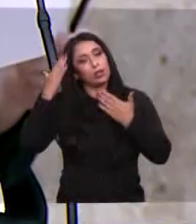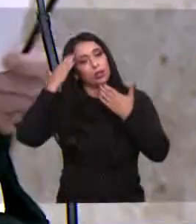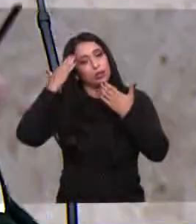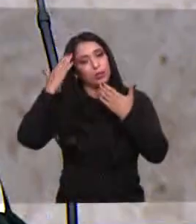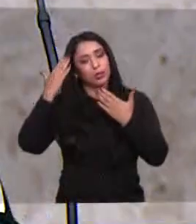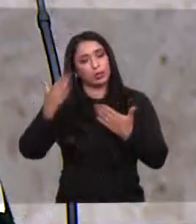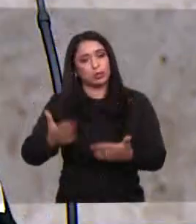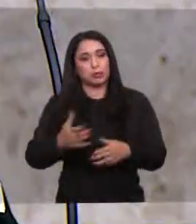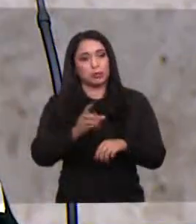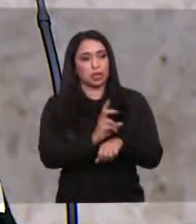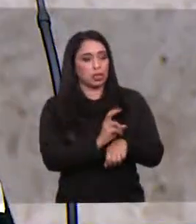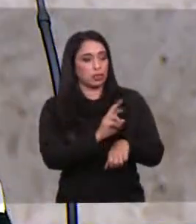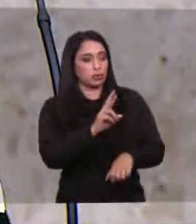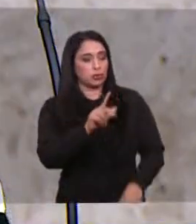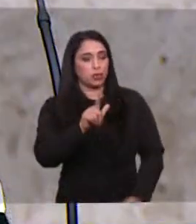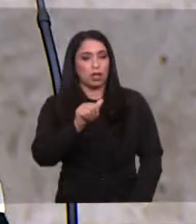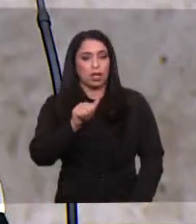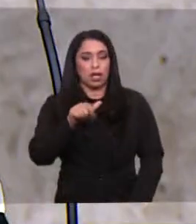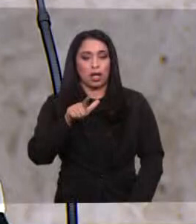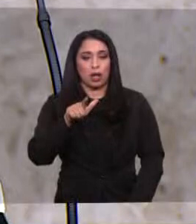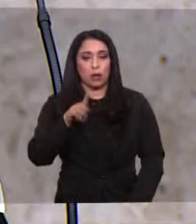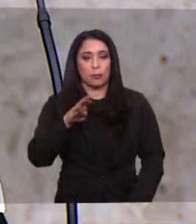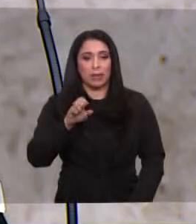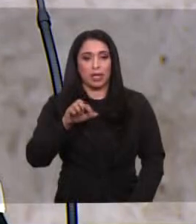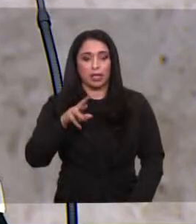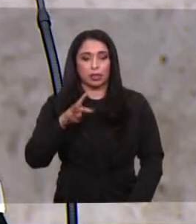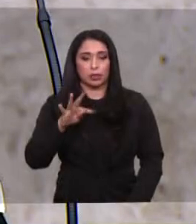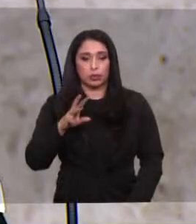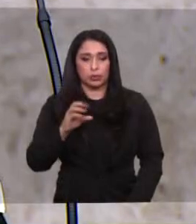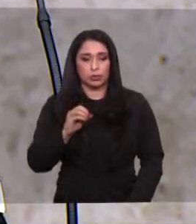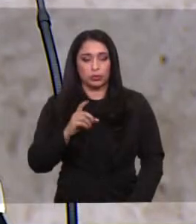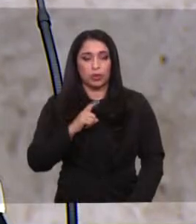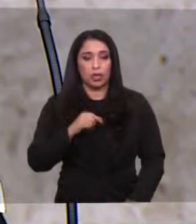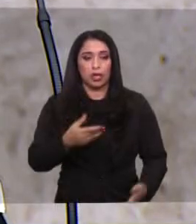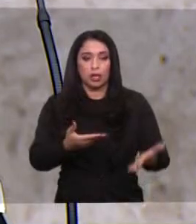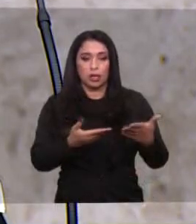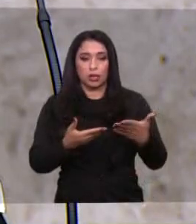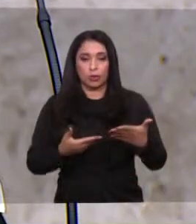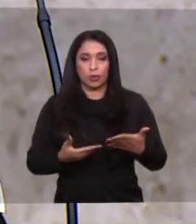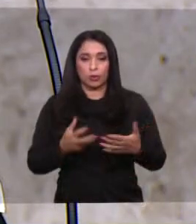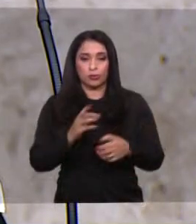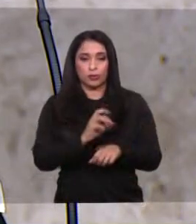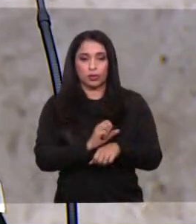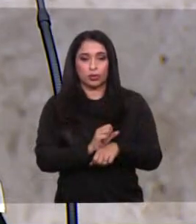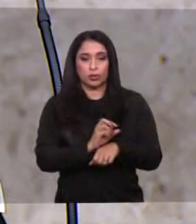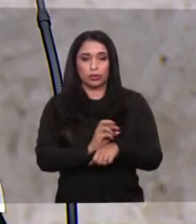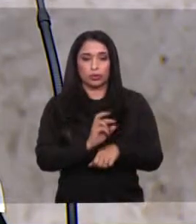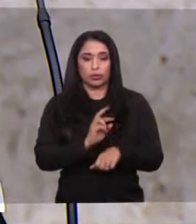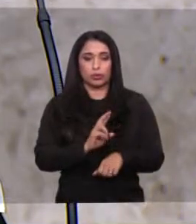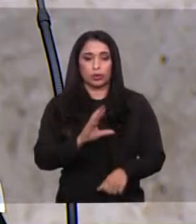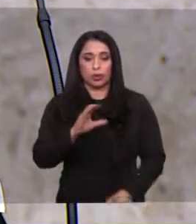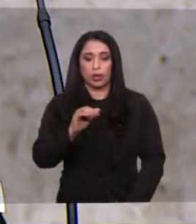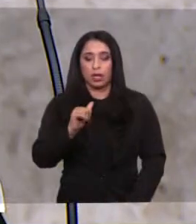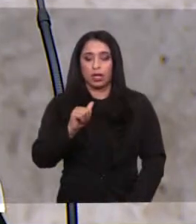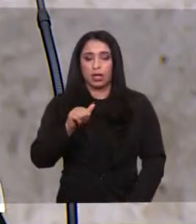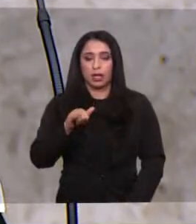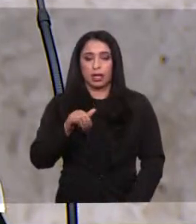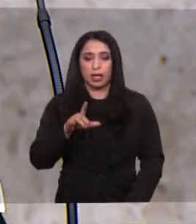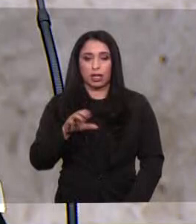Agradeço ao doutor Alberto Pavi Ribeiro e convido o doutor Caio Chaves